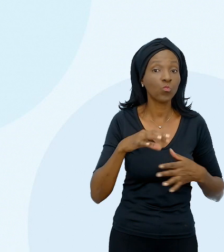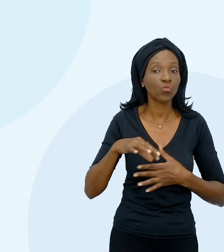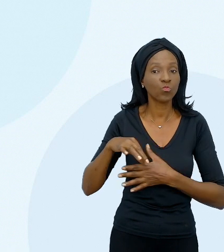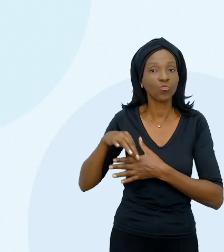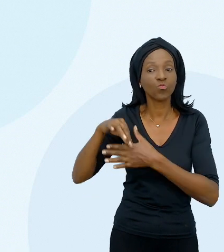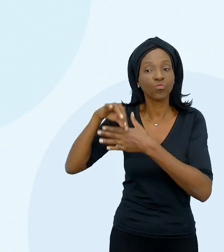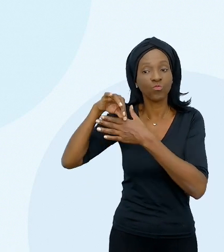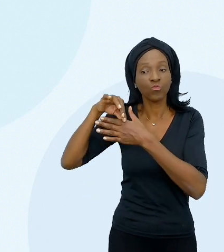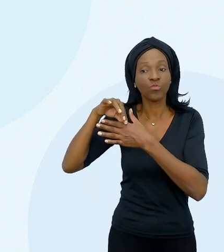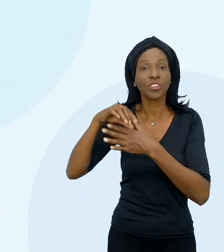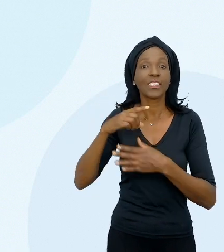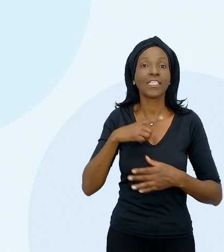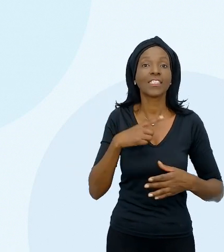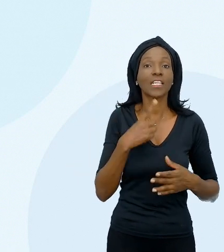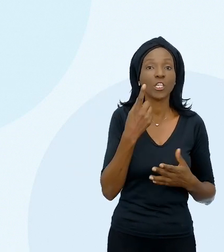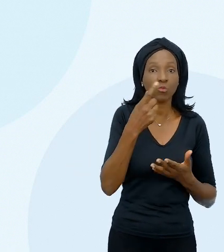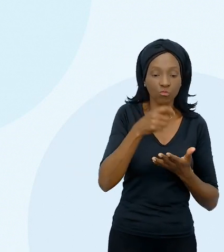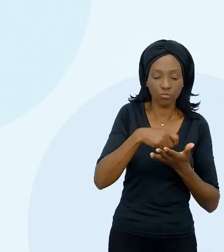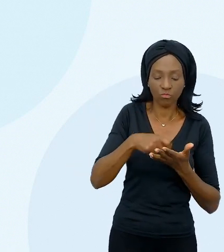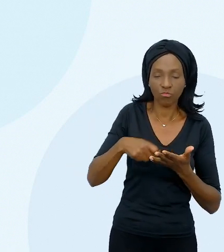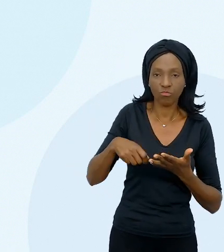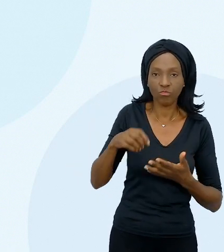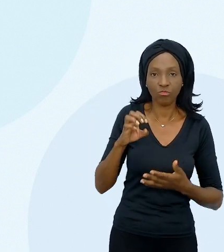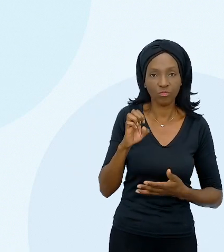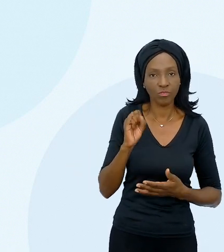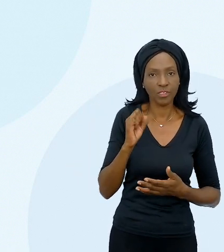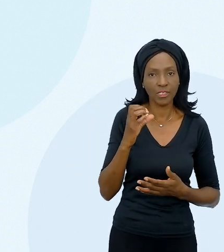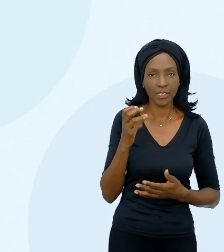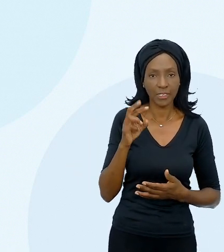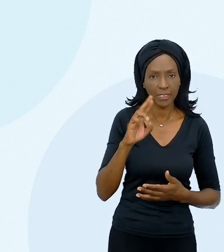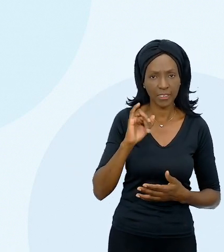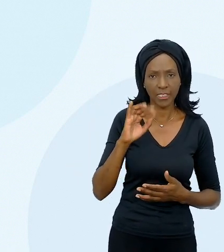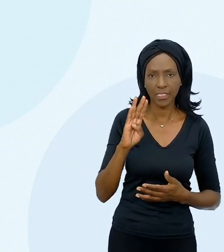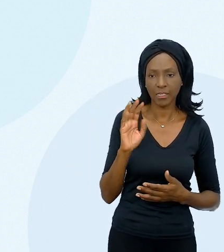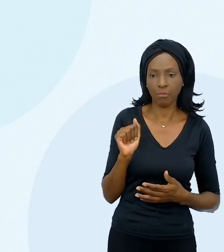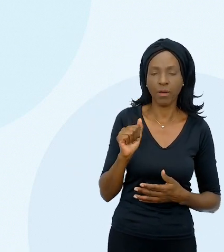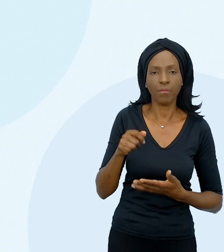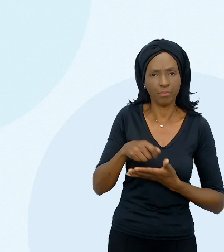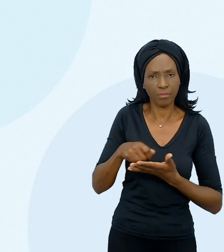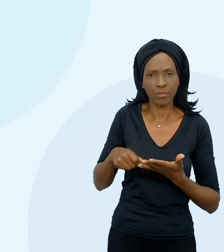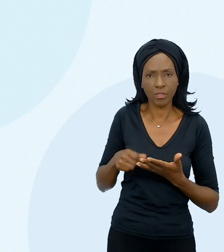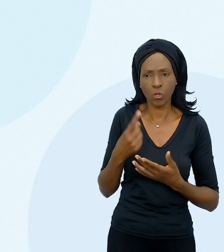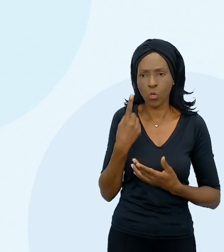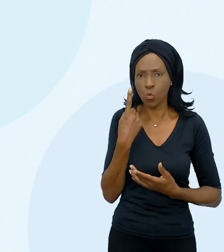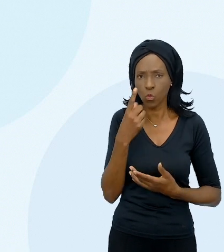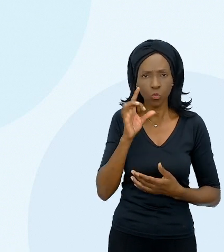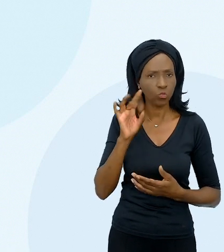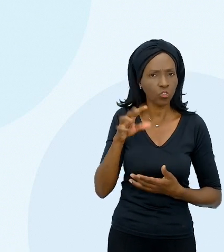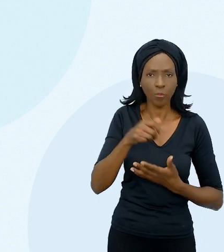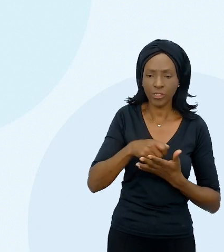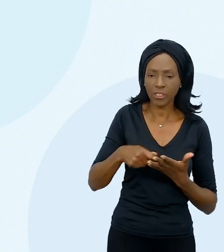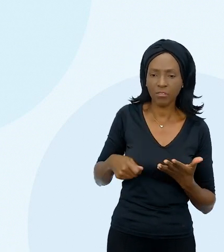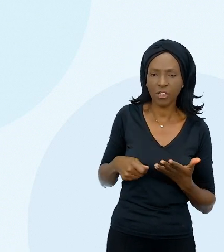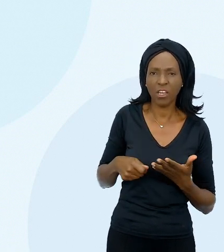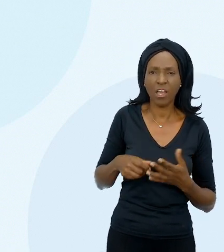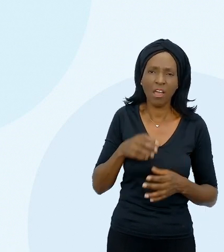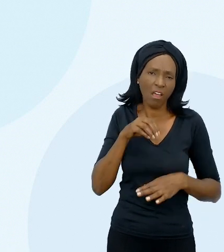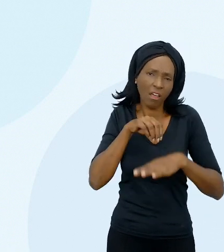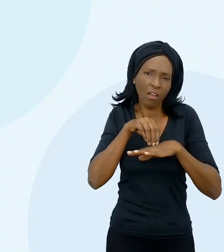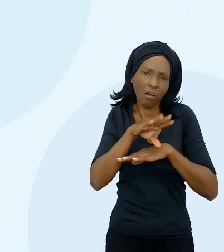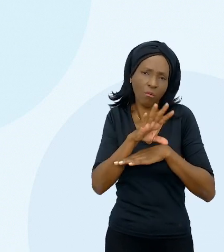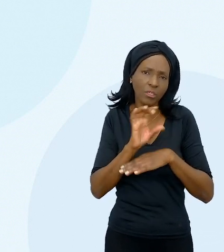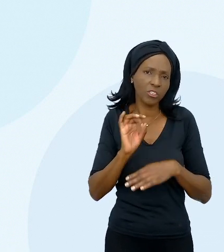escriba. Muito bem. O escriba é sugestão, não é necessariamente. Não é necessário, mas a